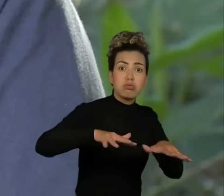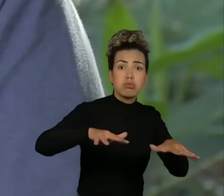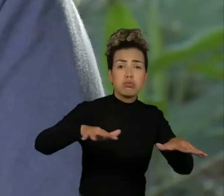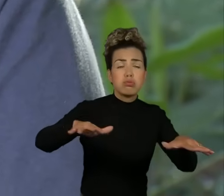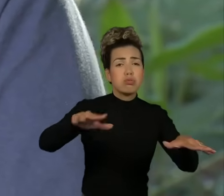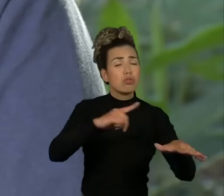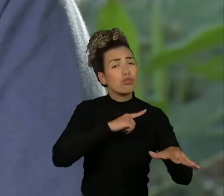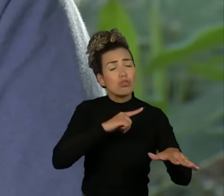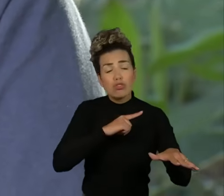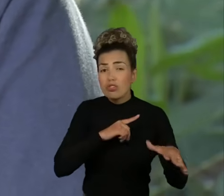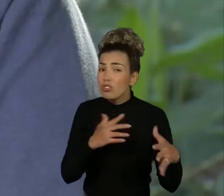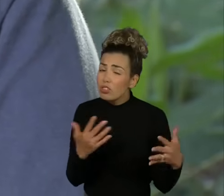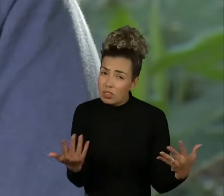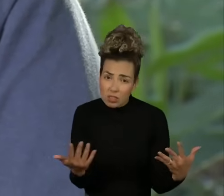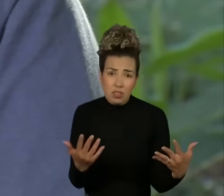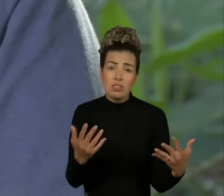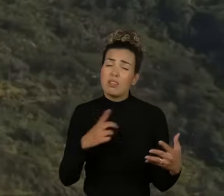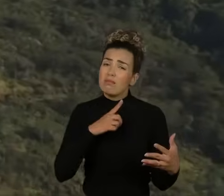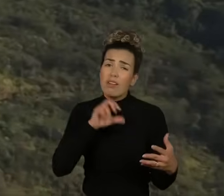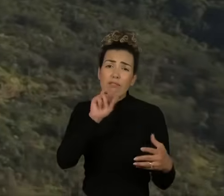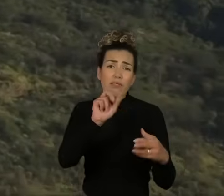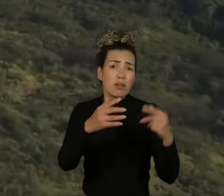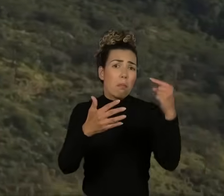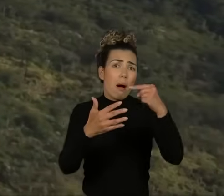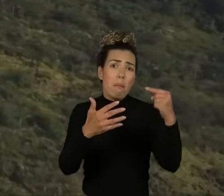enfim, a raiva, eventualmente.